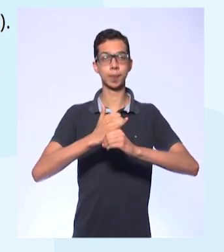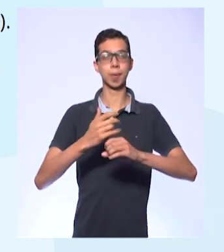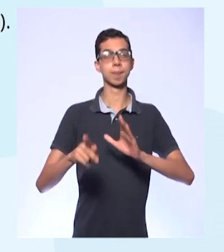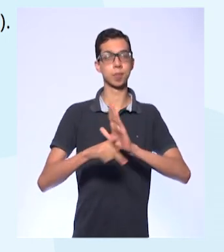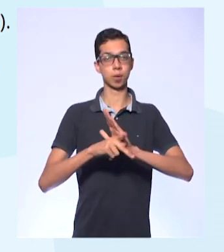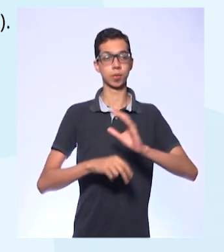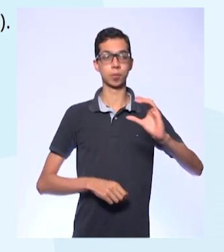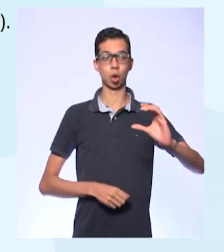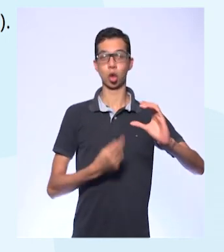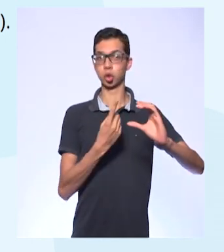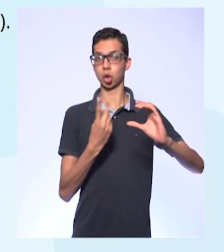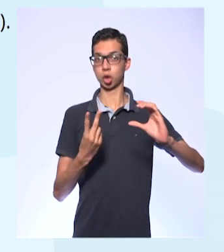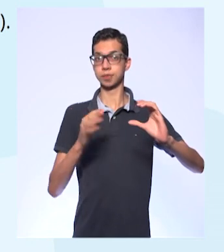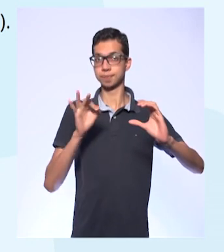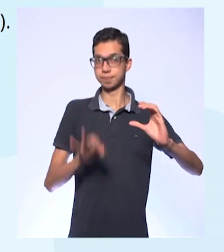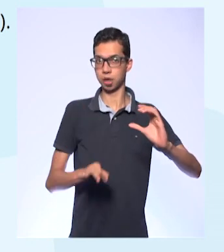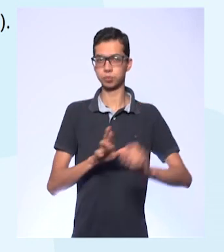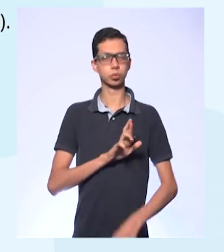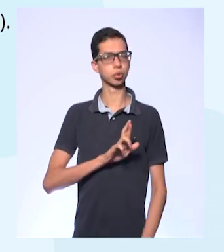exatamente, seria